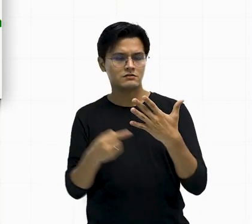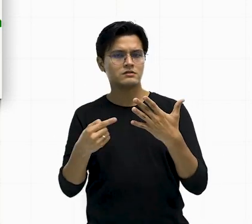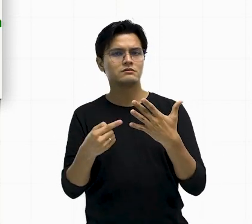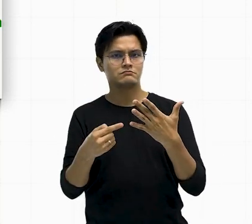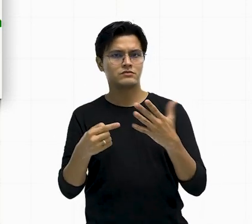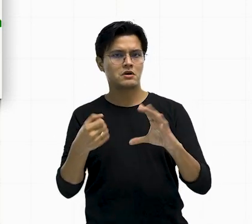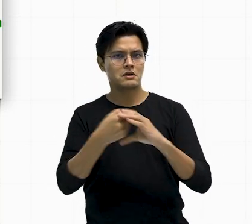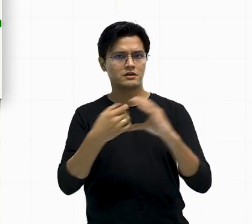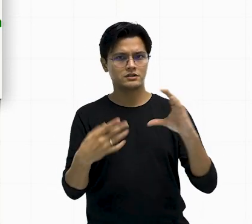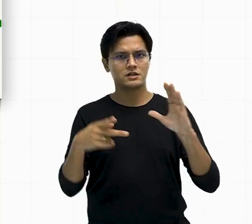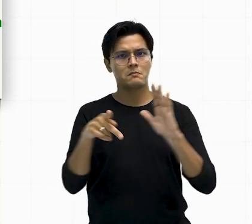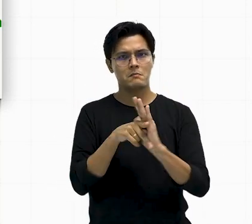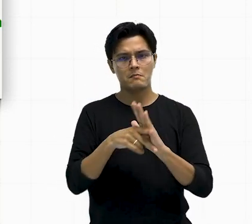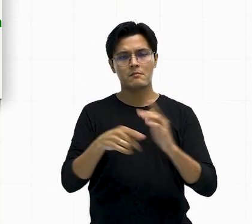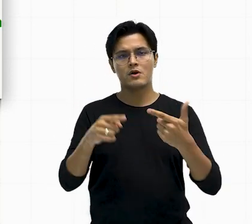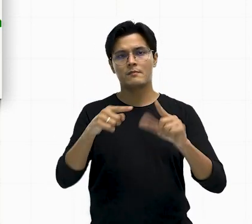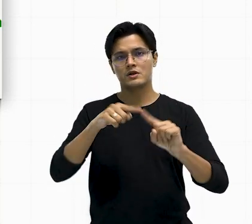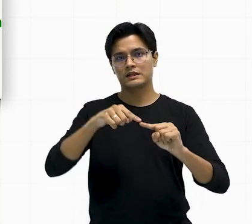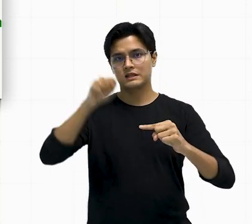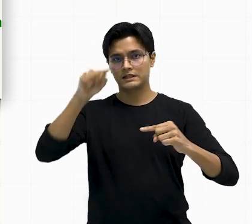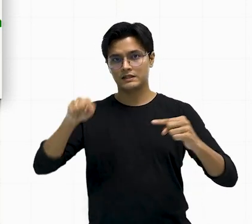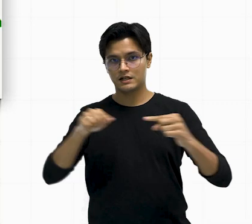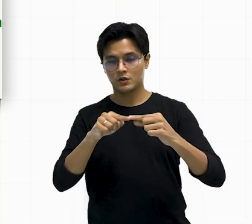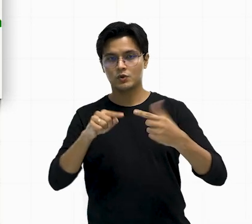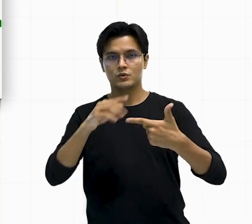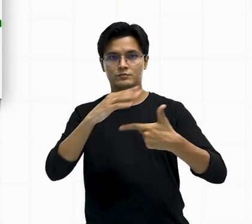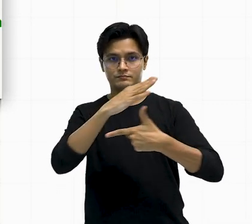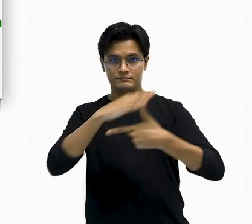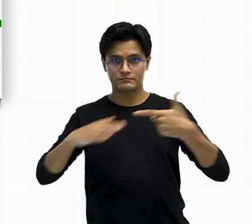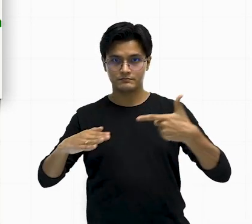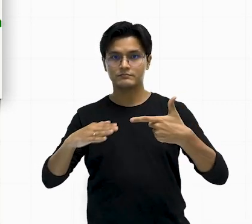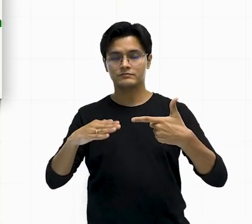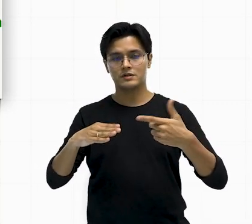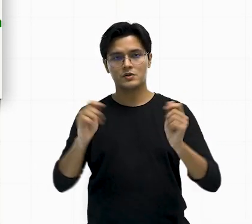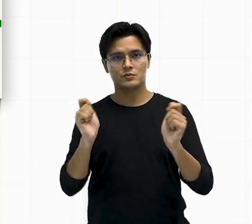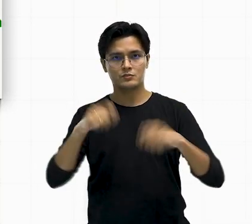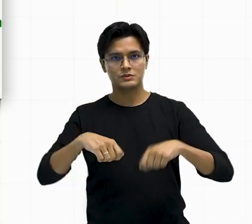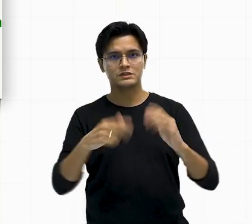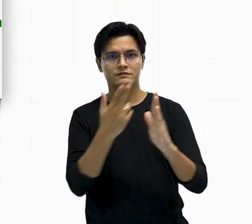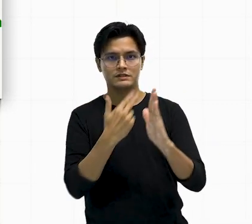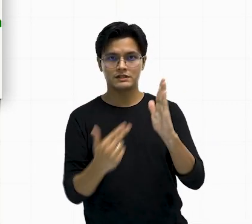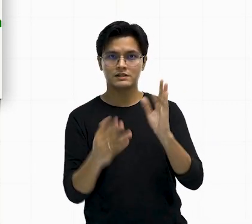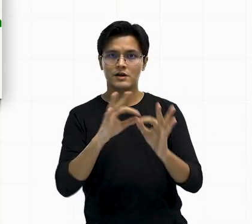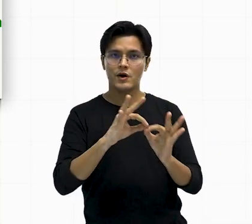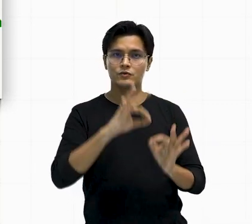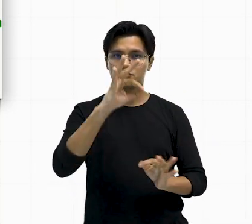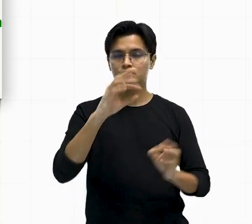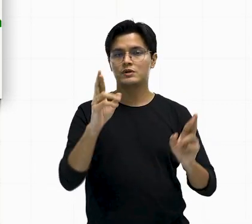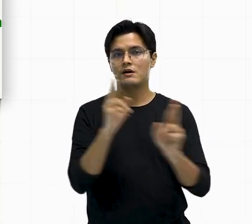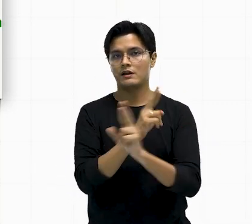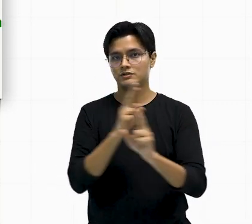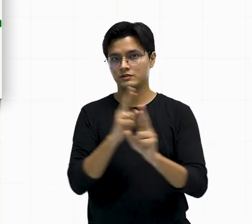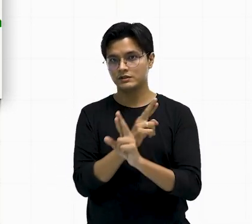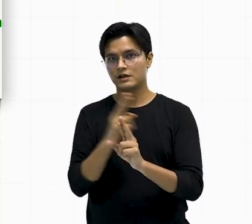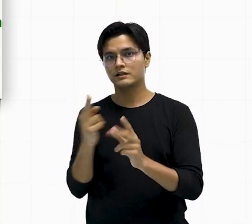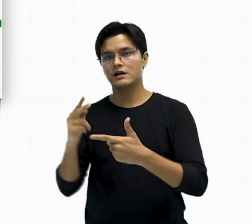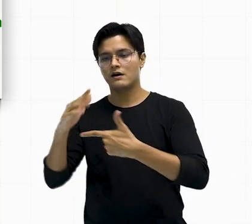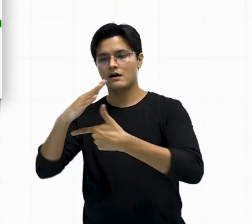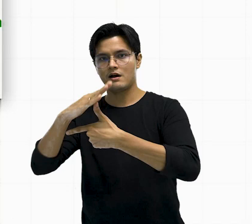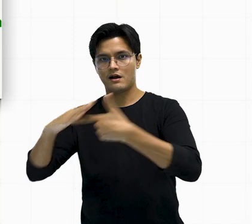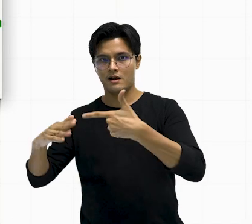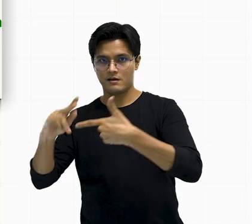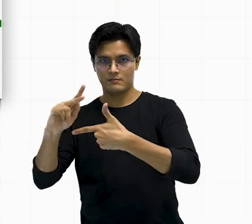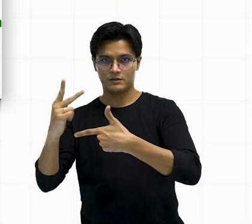retângulo, quando nele você consegue desenhar a altura relativa à hipotenusa.